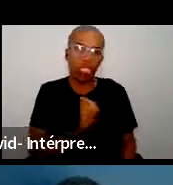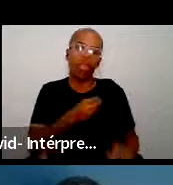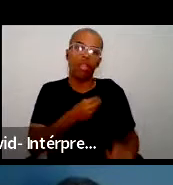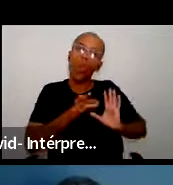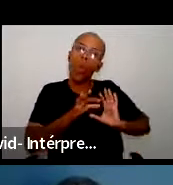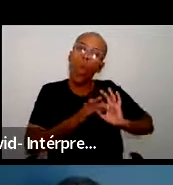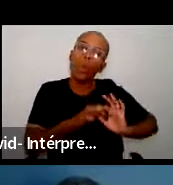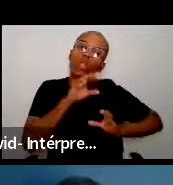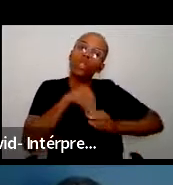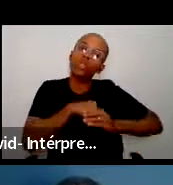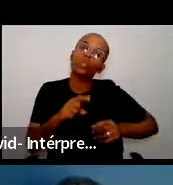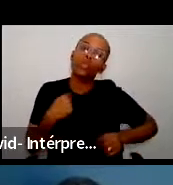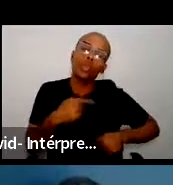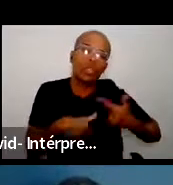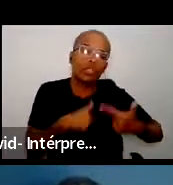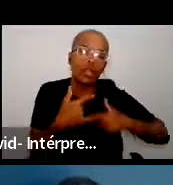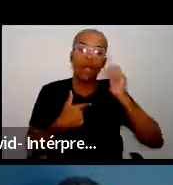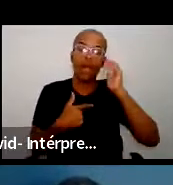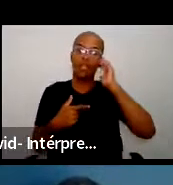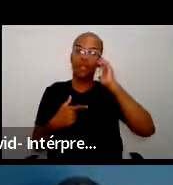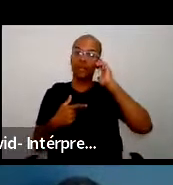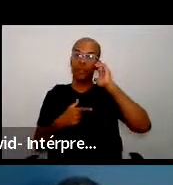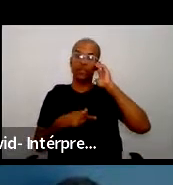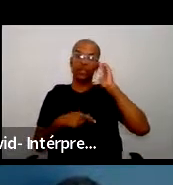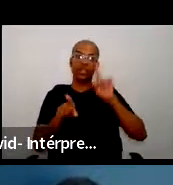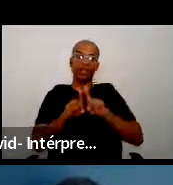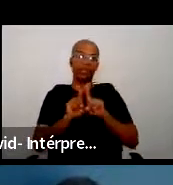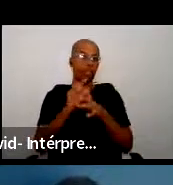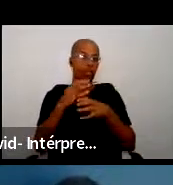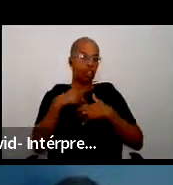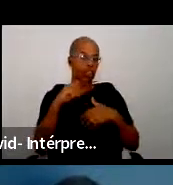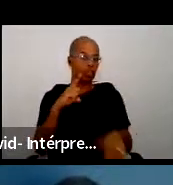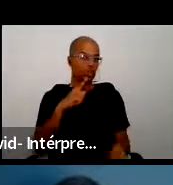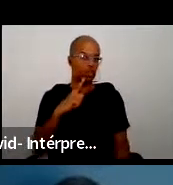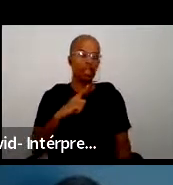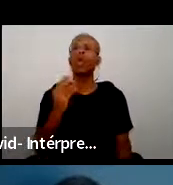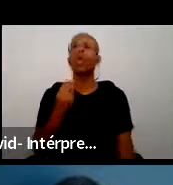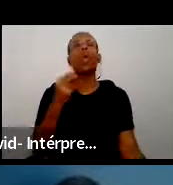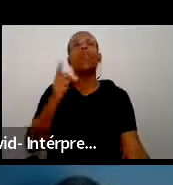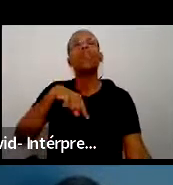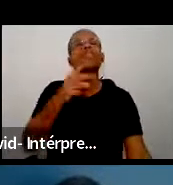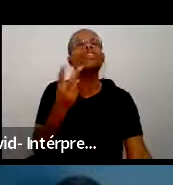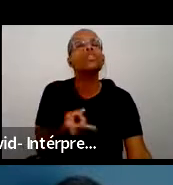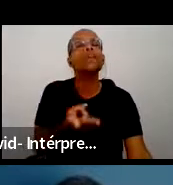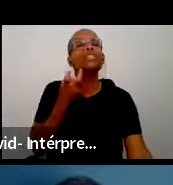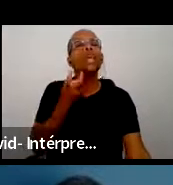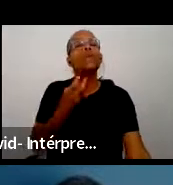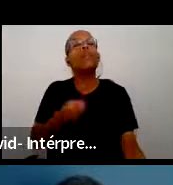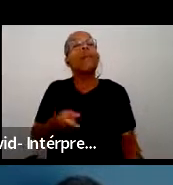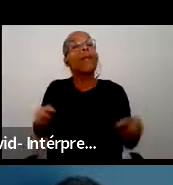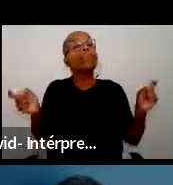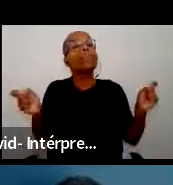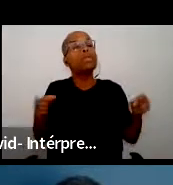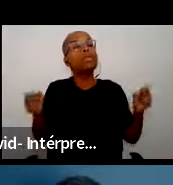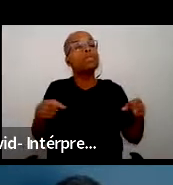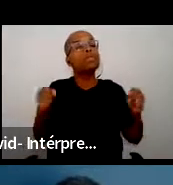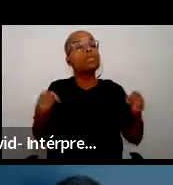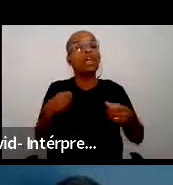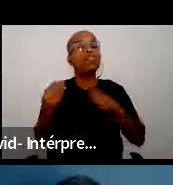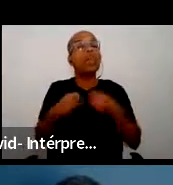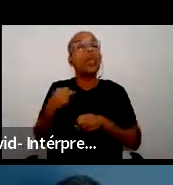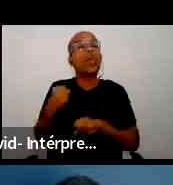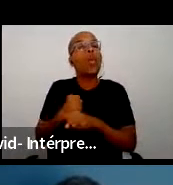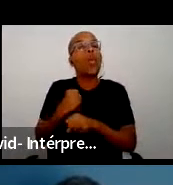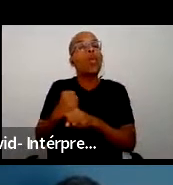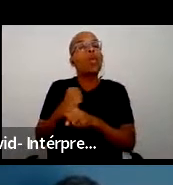trabalha e das condições que a gente tem, como é que vocês veem a nossa possibilidade de construir